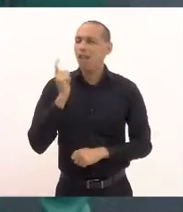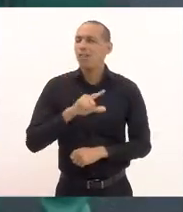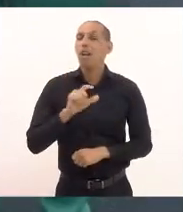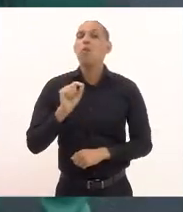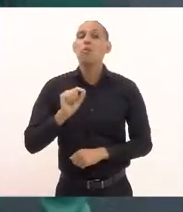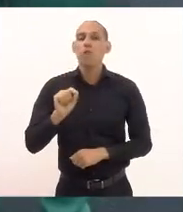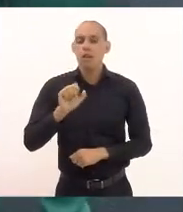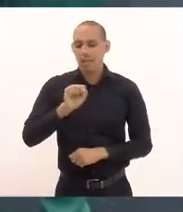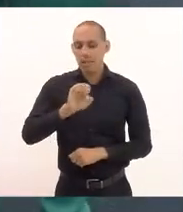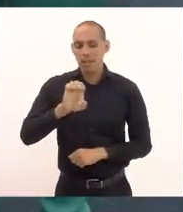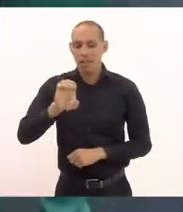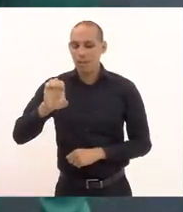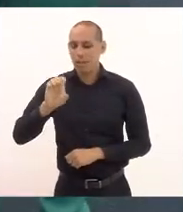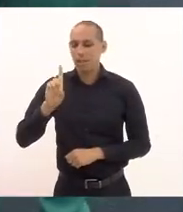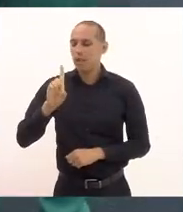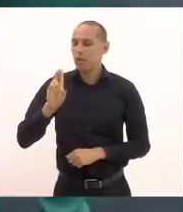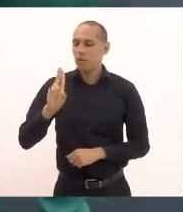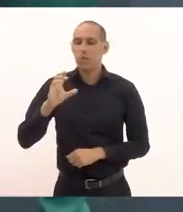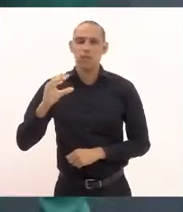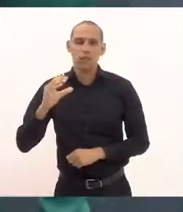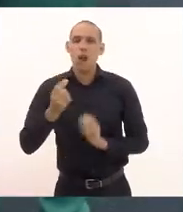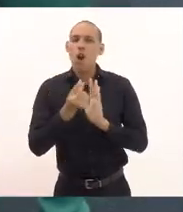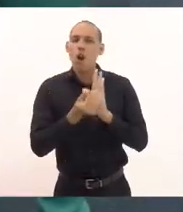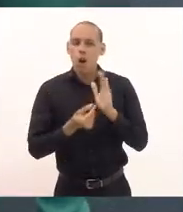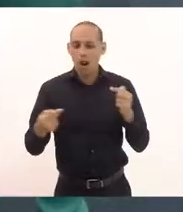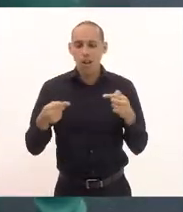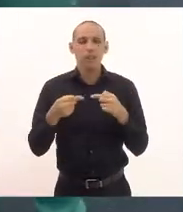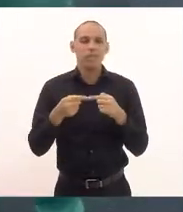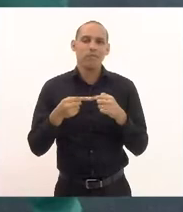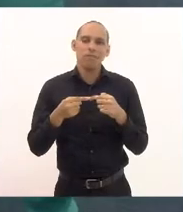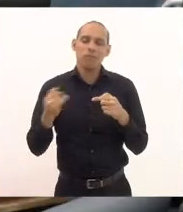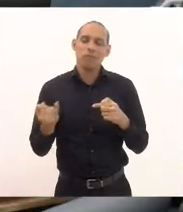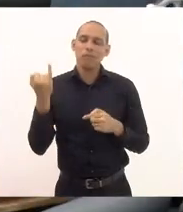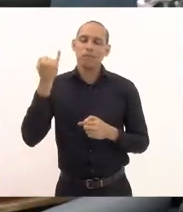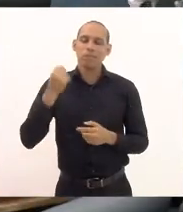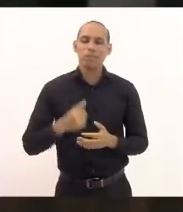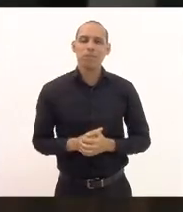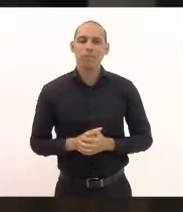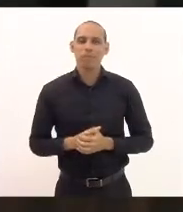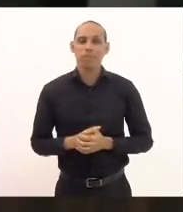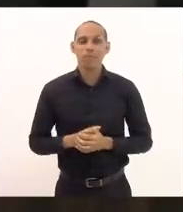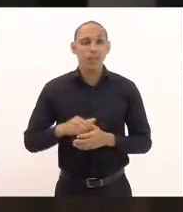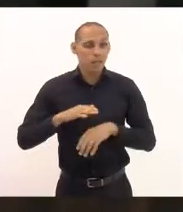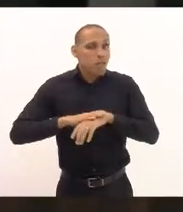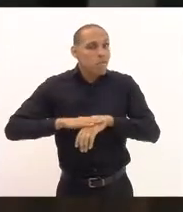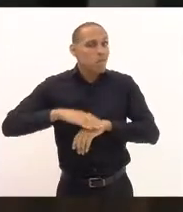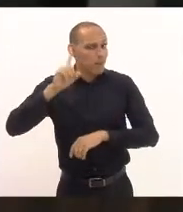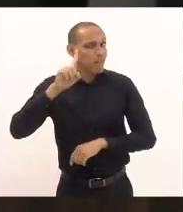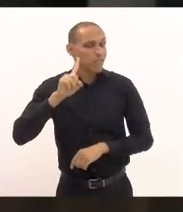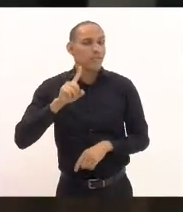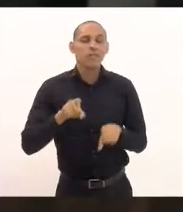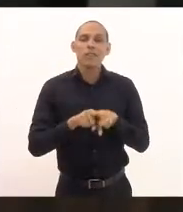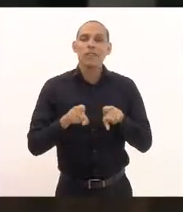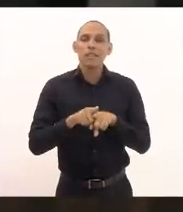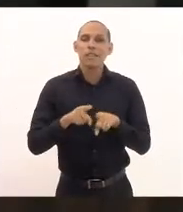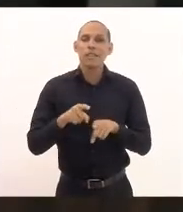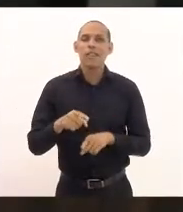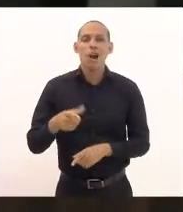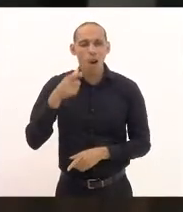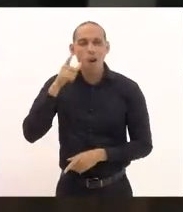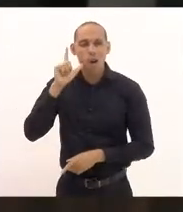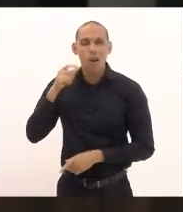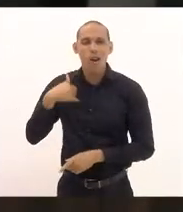SEDUC assimilar isso no seu orçamento. Então é importante esse desdobramento. Mais que isso, deputado Flávio, ontem mesmo eu liguei